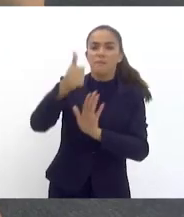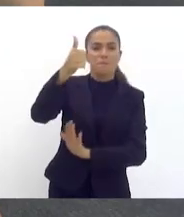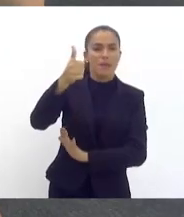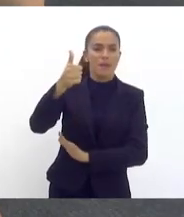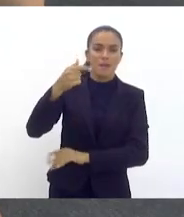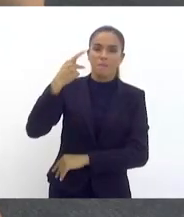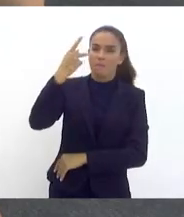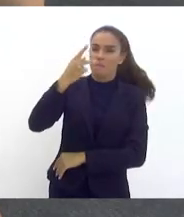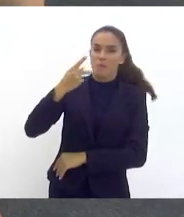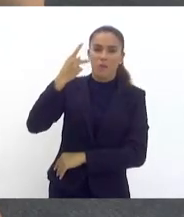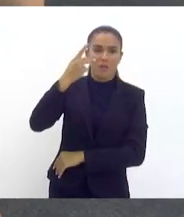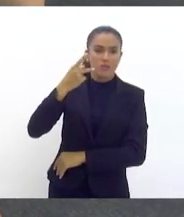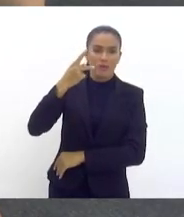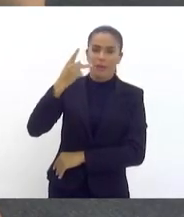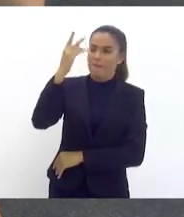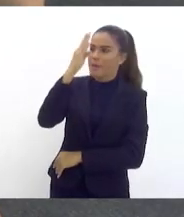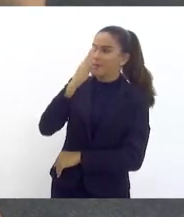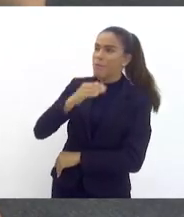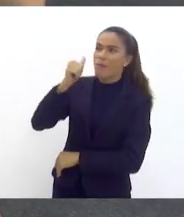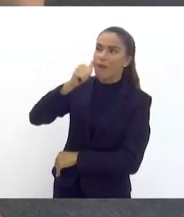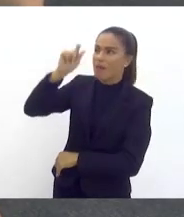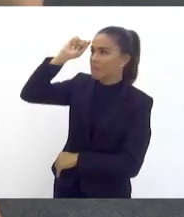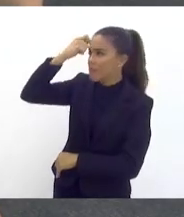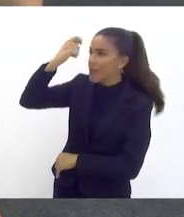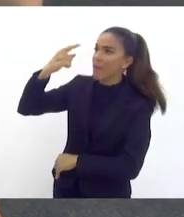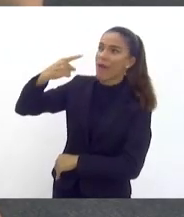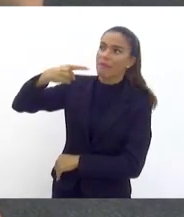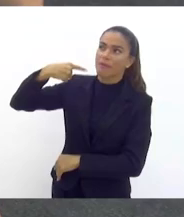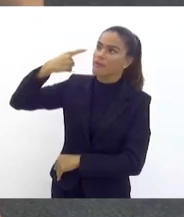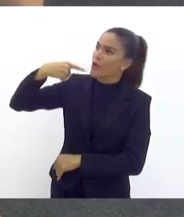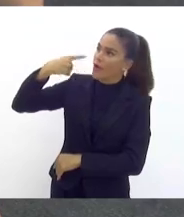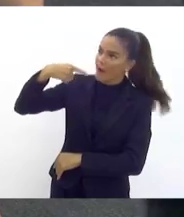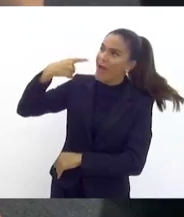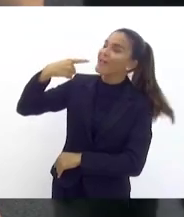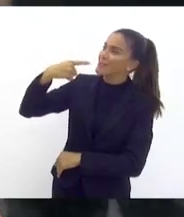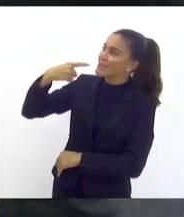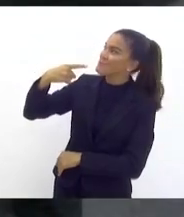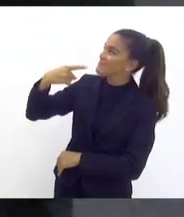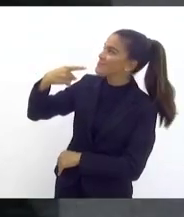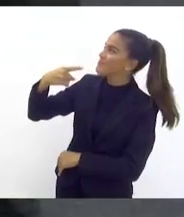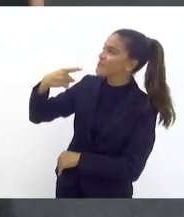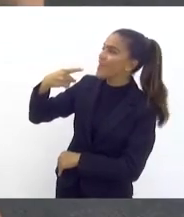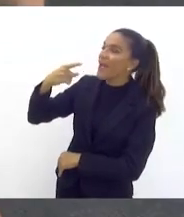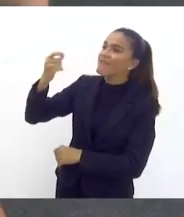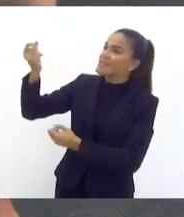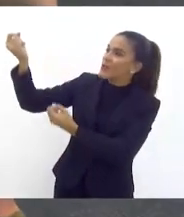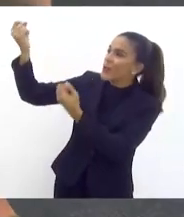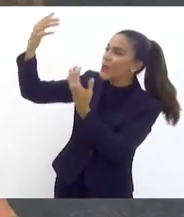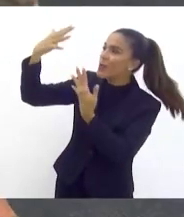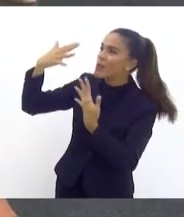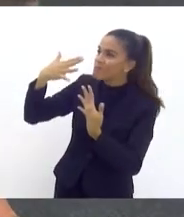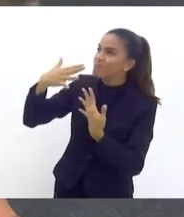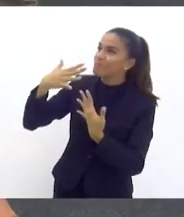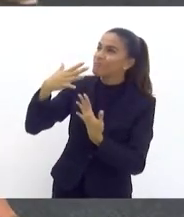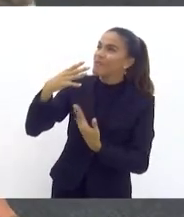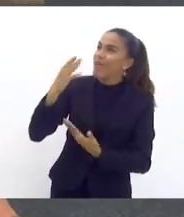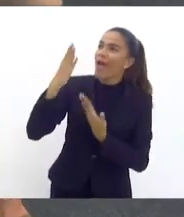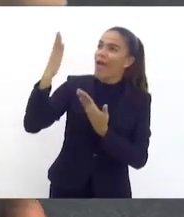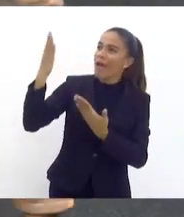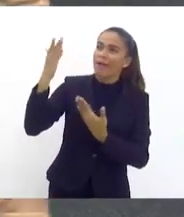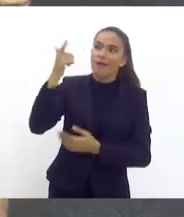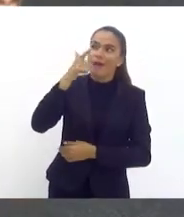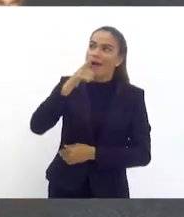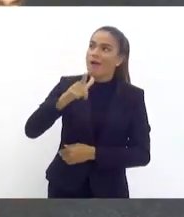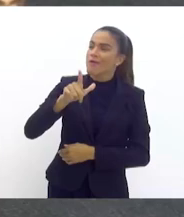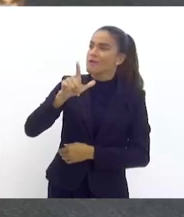política brasileira, ela que é uma mulher negra, uma advogada, fazendo luz aqui, que Almerinda Gama,